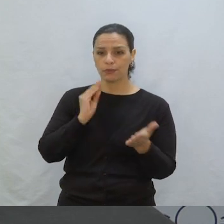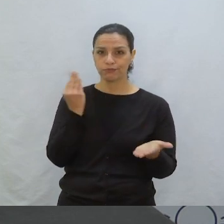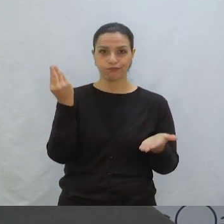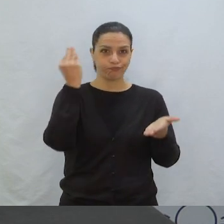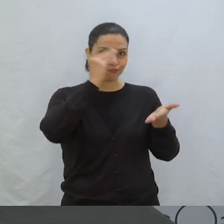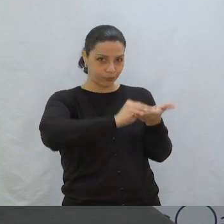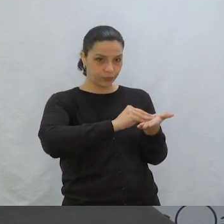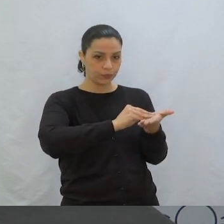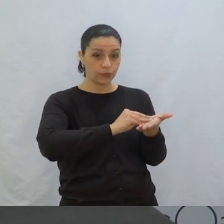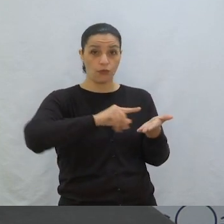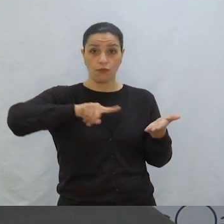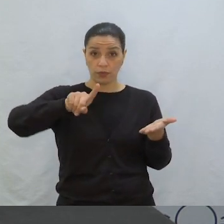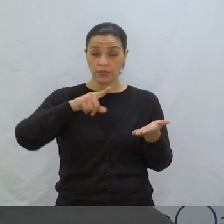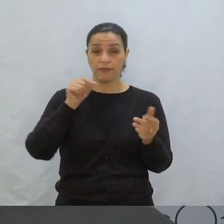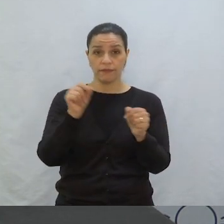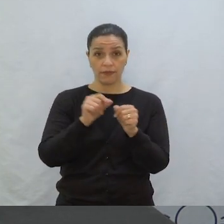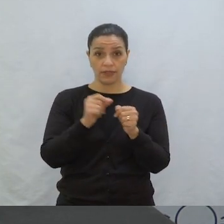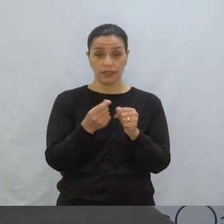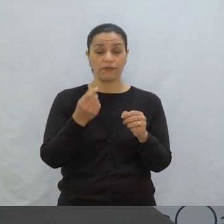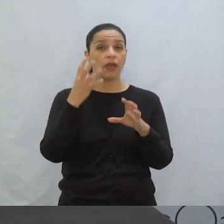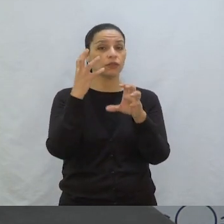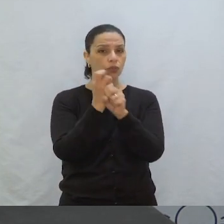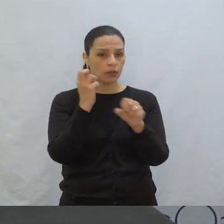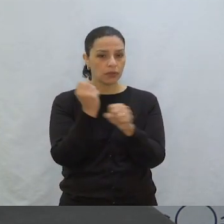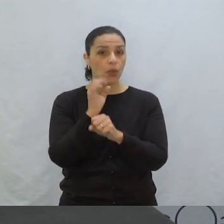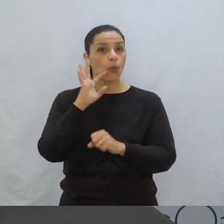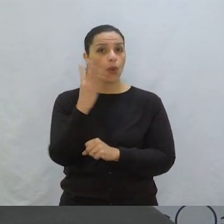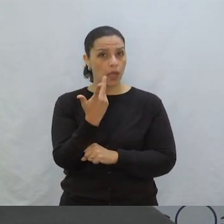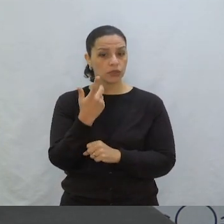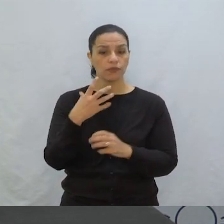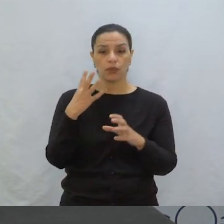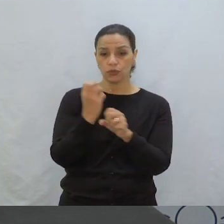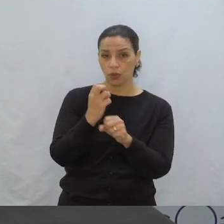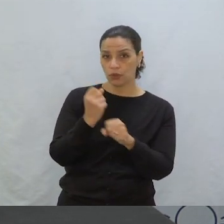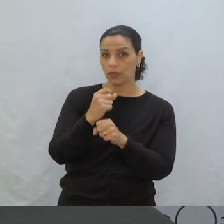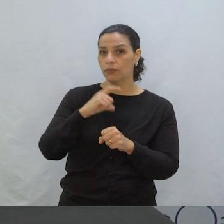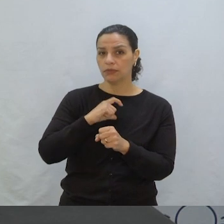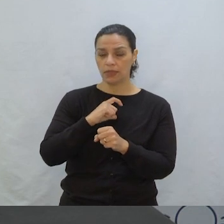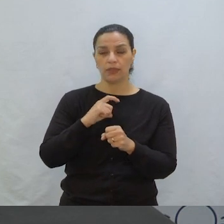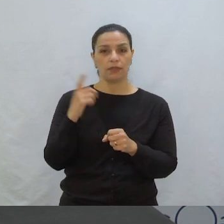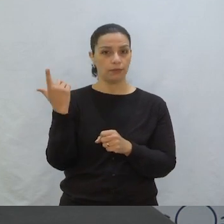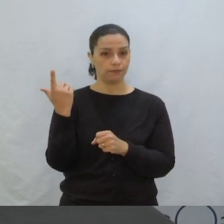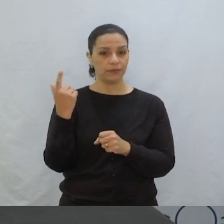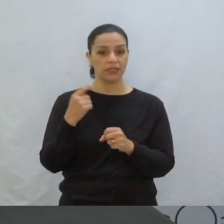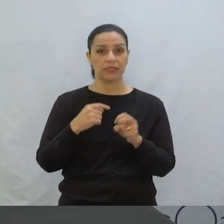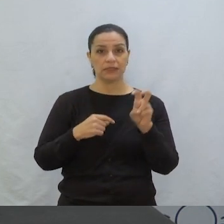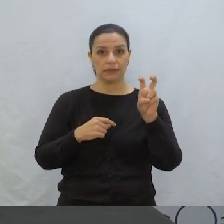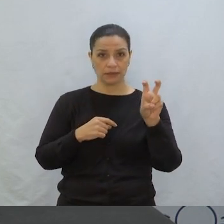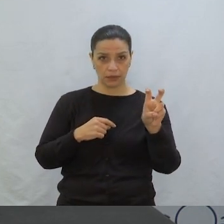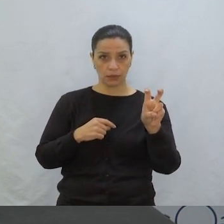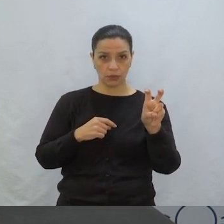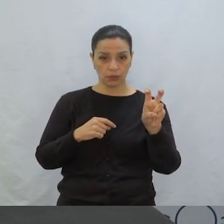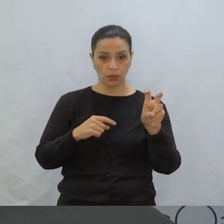nosso registro. Você vai resolver esta adição